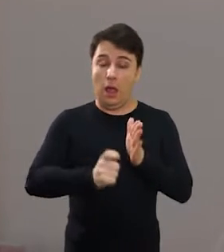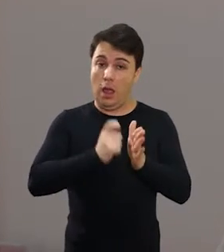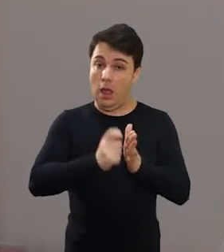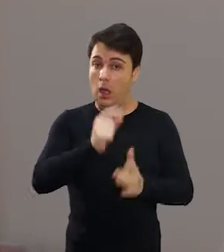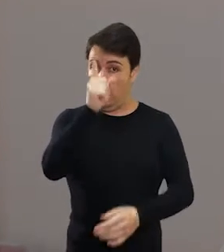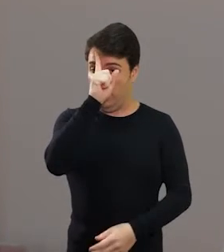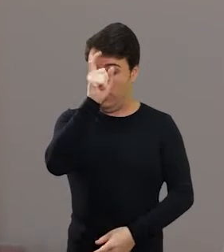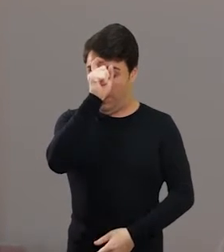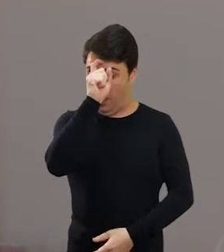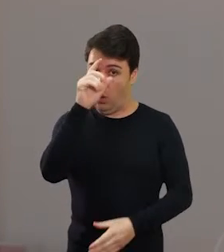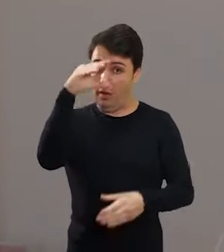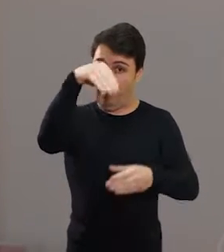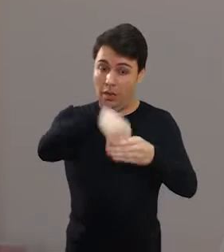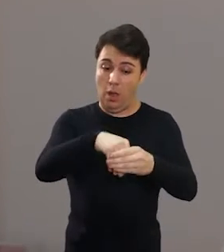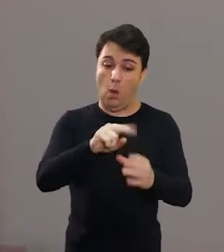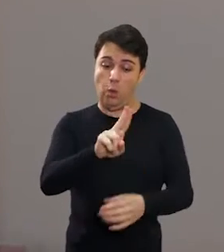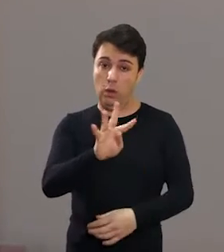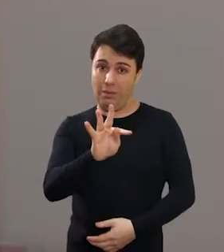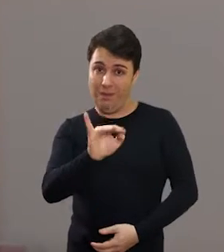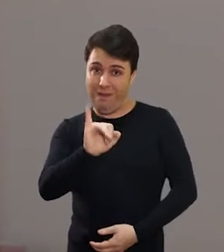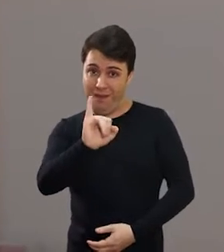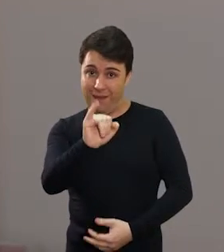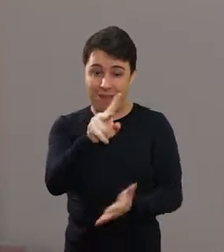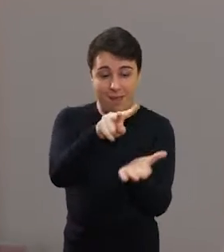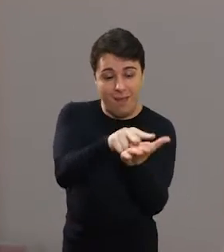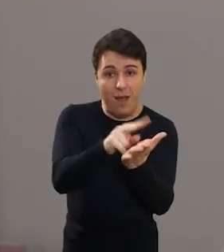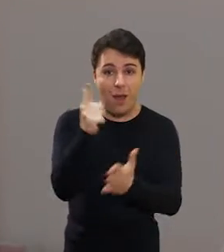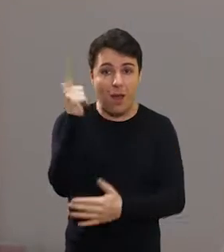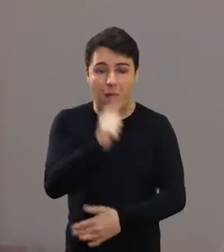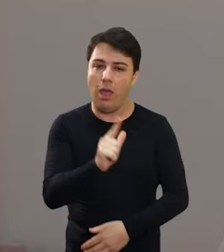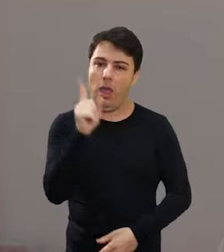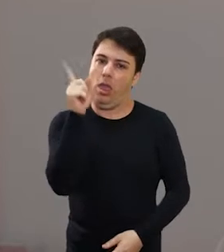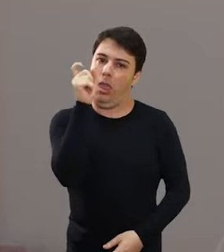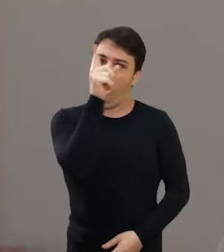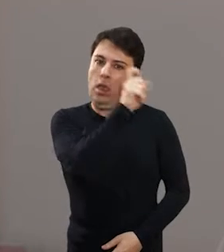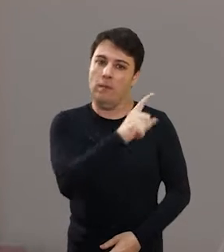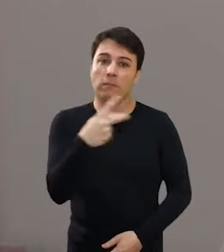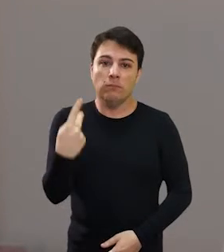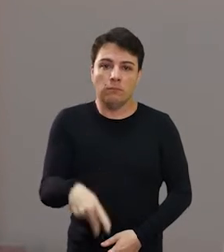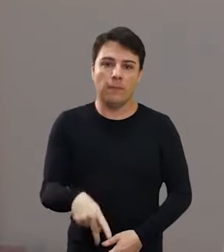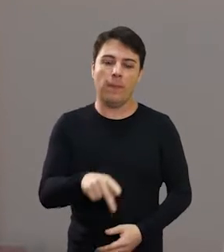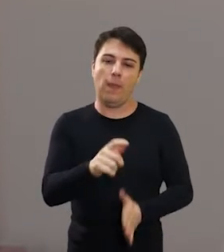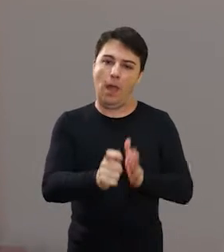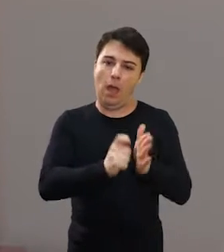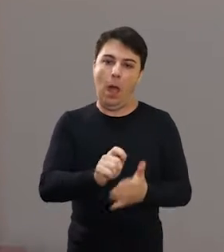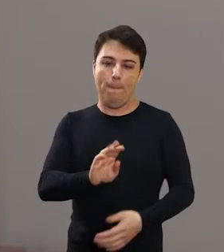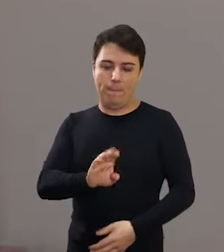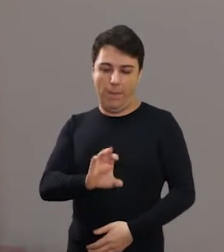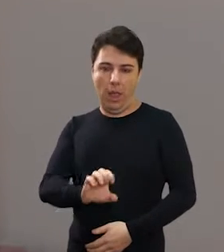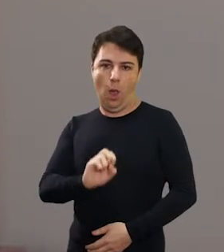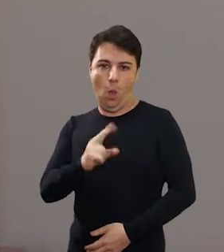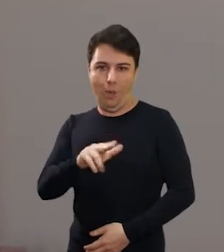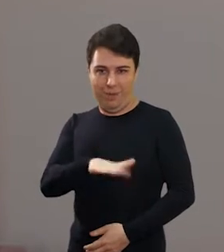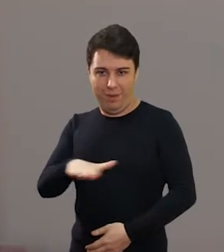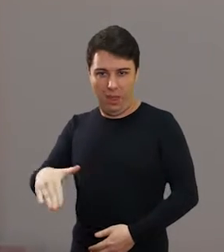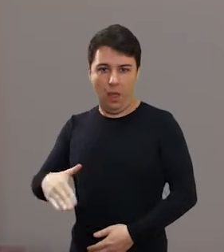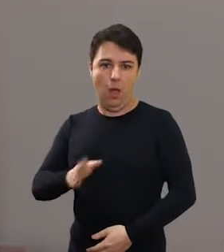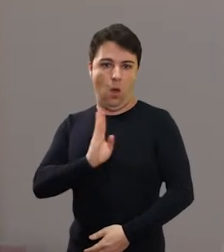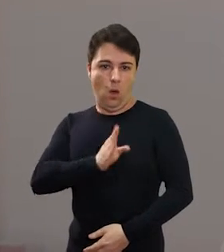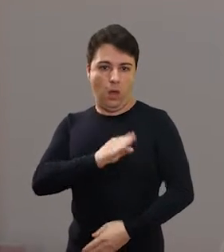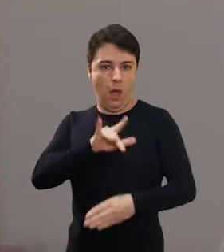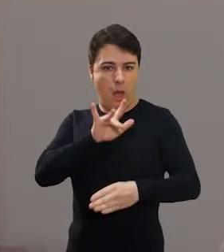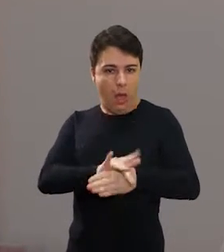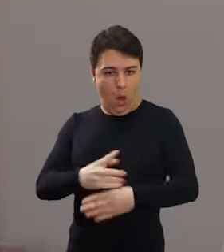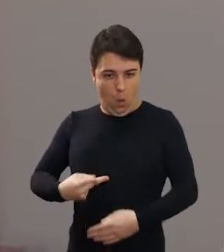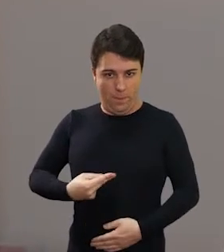os procedimentos necessários. O que nós temos dificuldade muitas vezes é de conseguir um leito de UTI. Aqui na nossa cidade